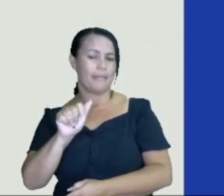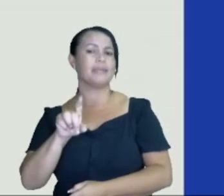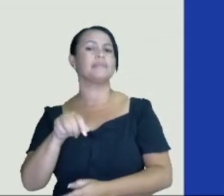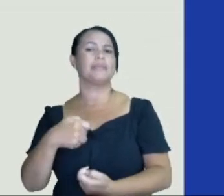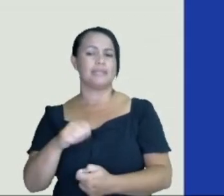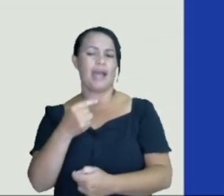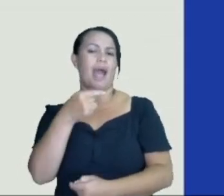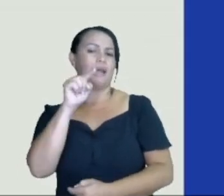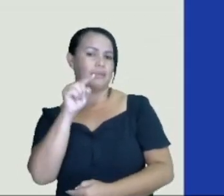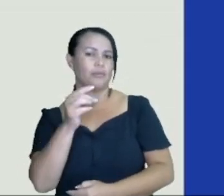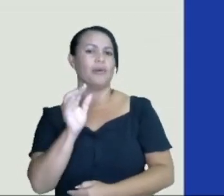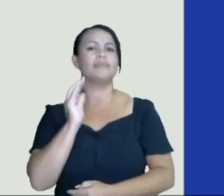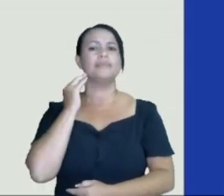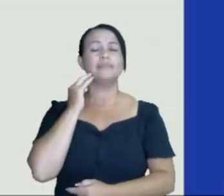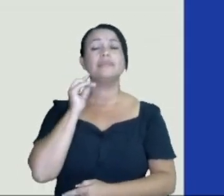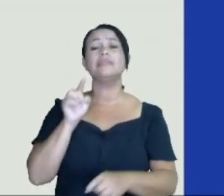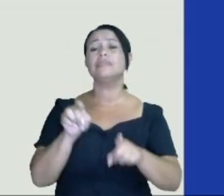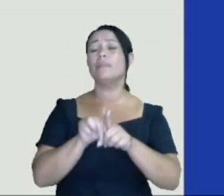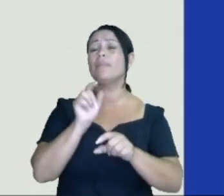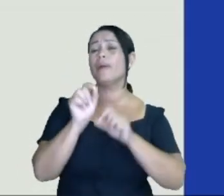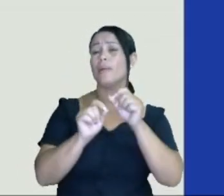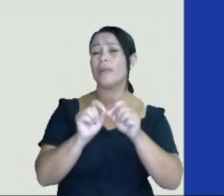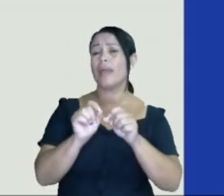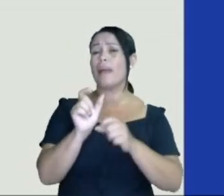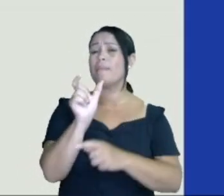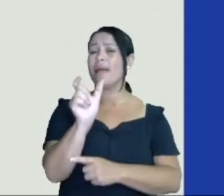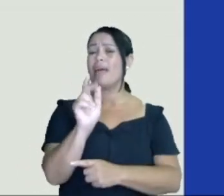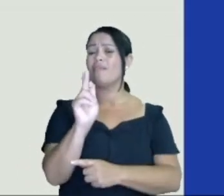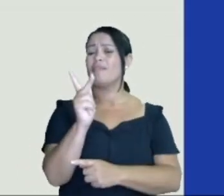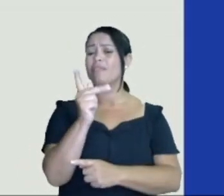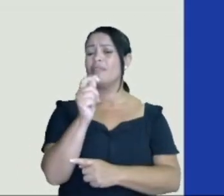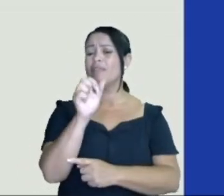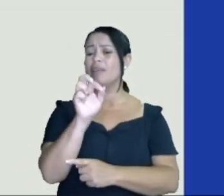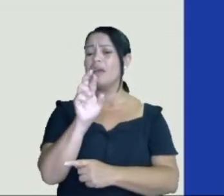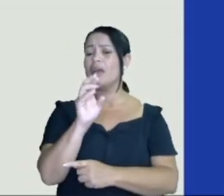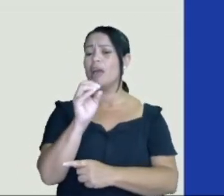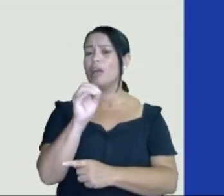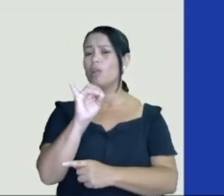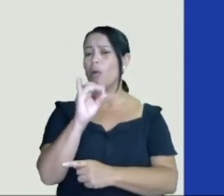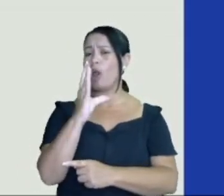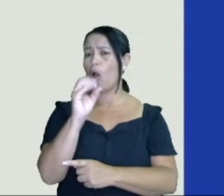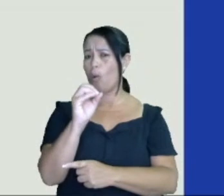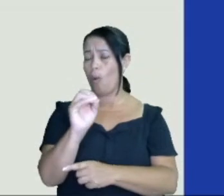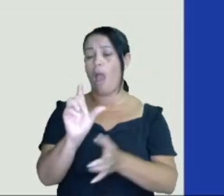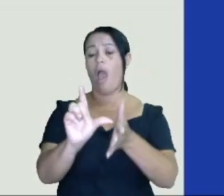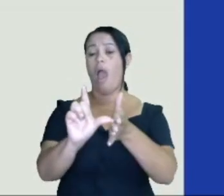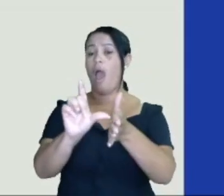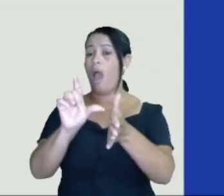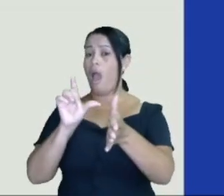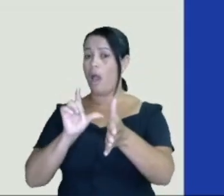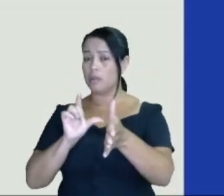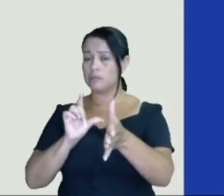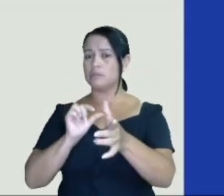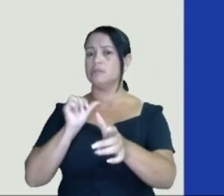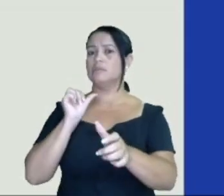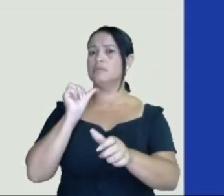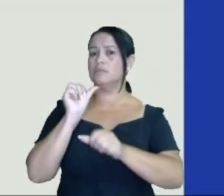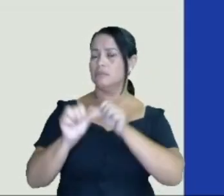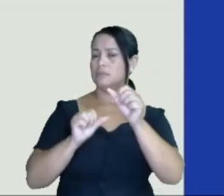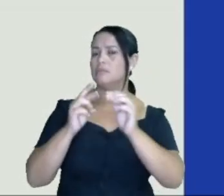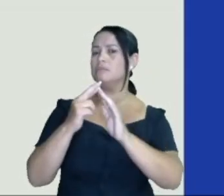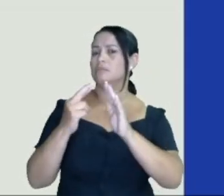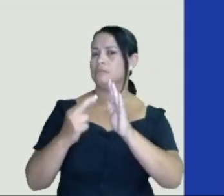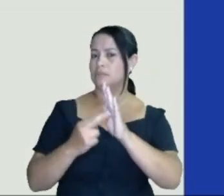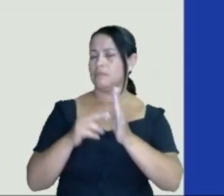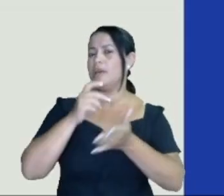Acentua-se. A palavra heróico, professor. Antes da reforma, heróico, no caso o